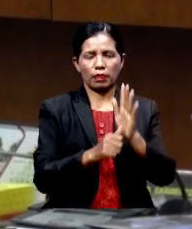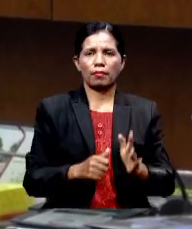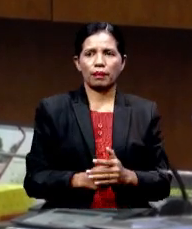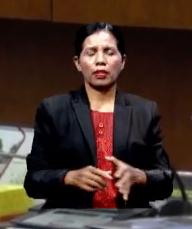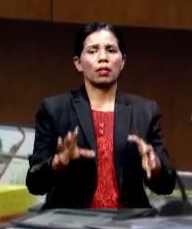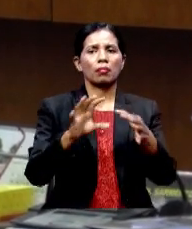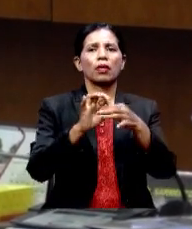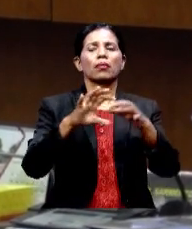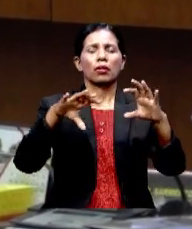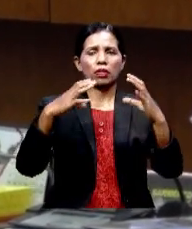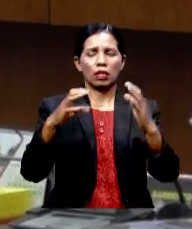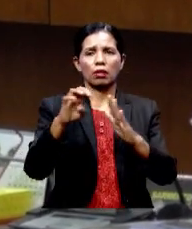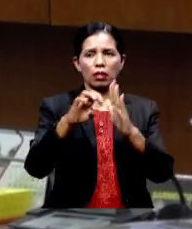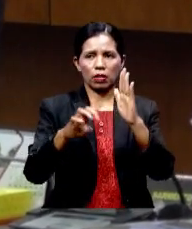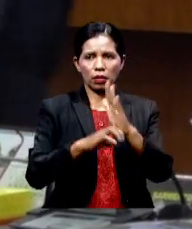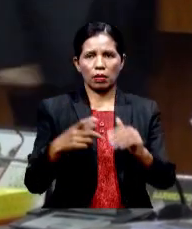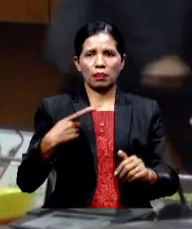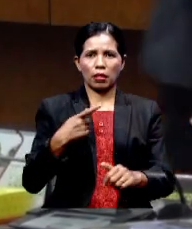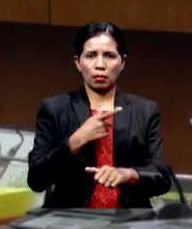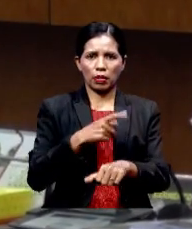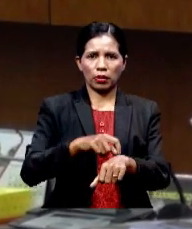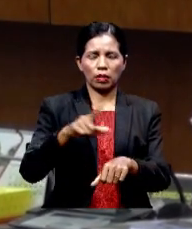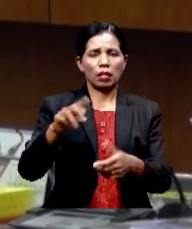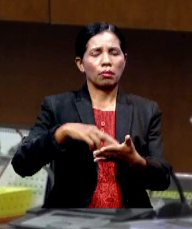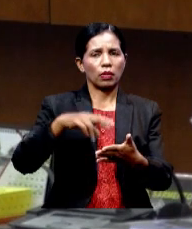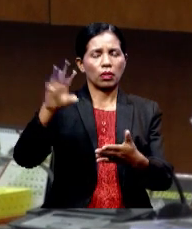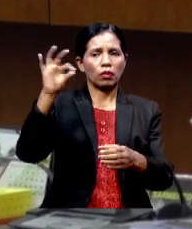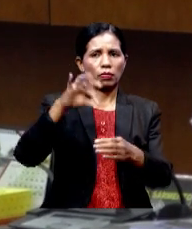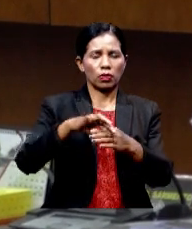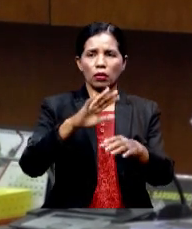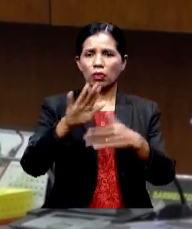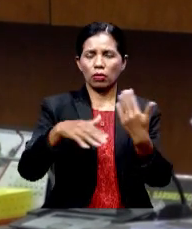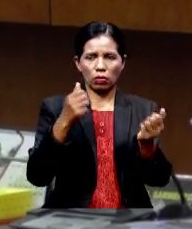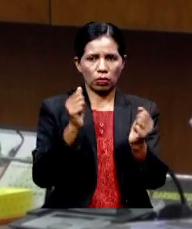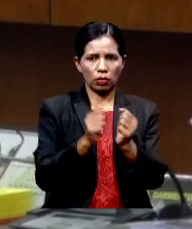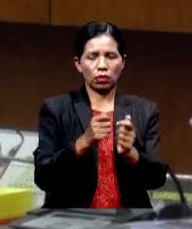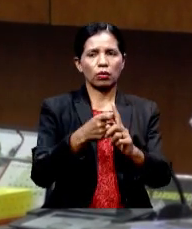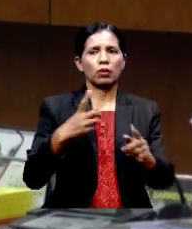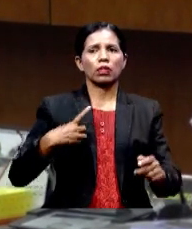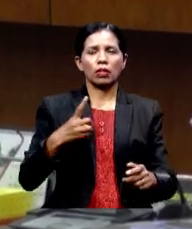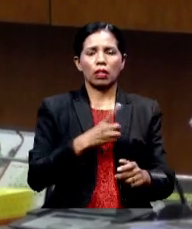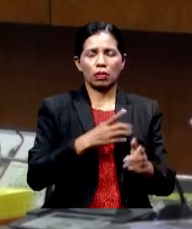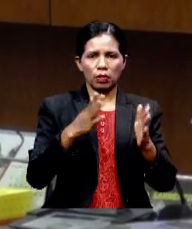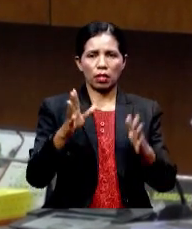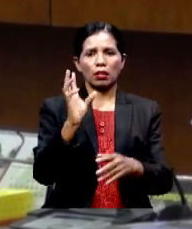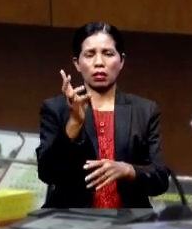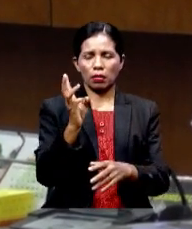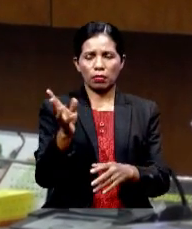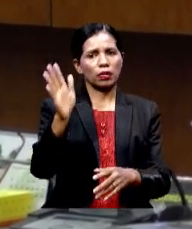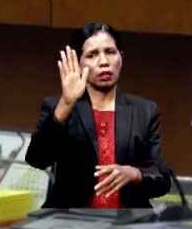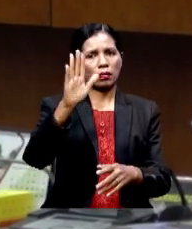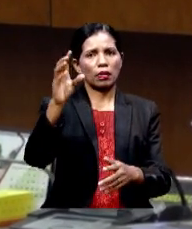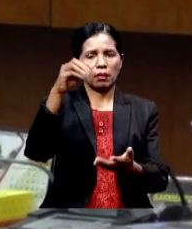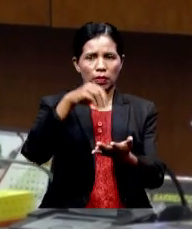Membro Conselho Estado Hirakne, Parlamento Nacional aprova o voto maioria absoluta, husi deputado ne nulo lima ne be